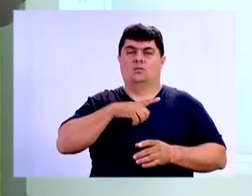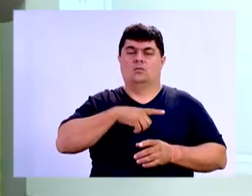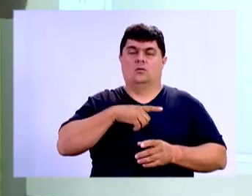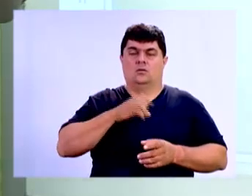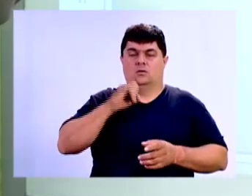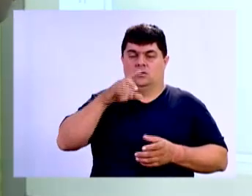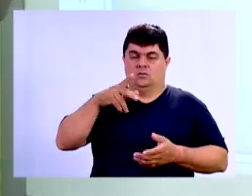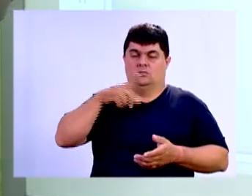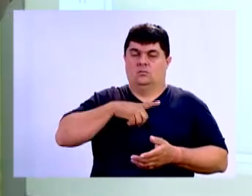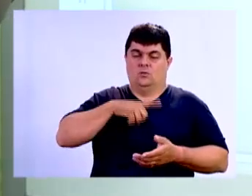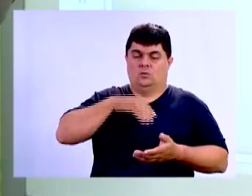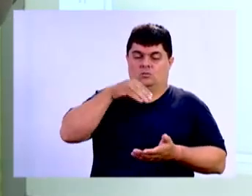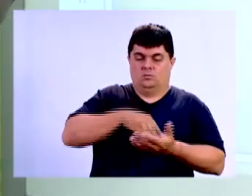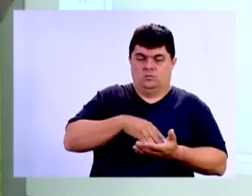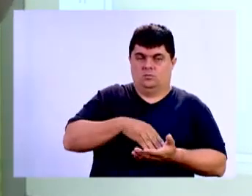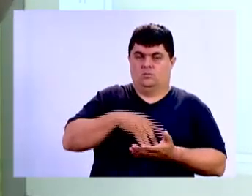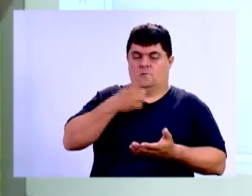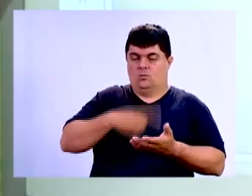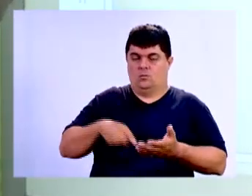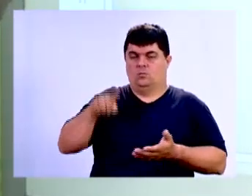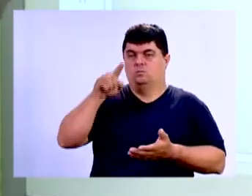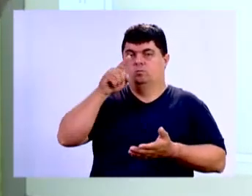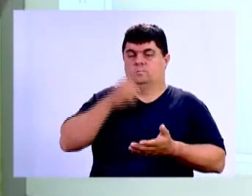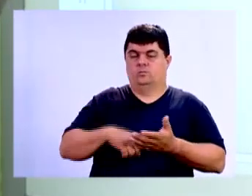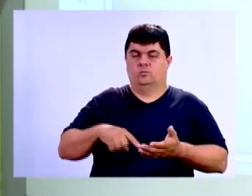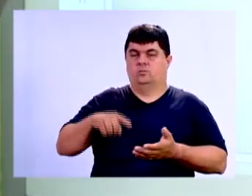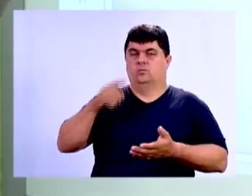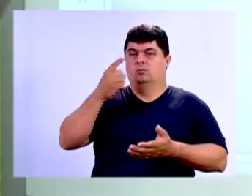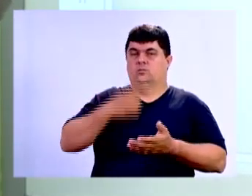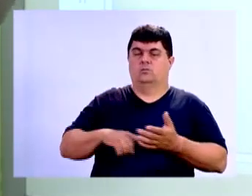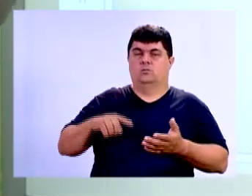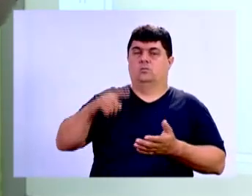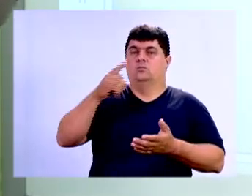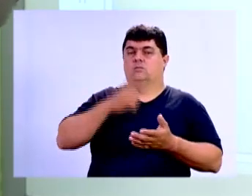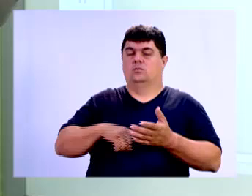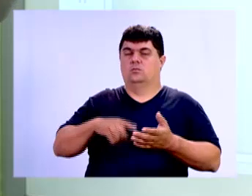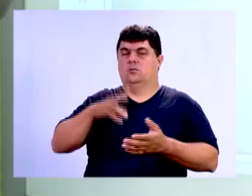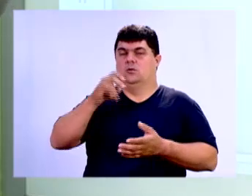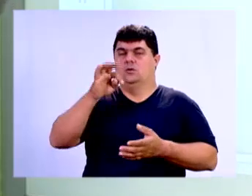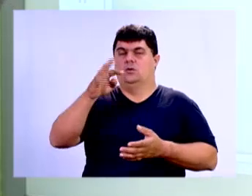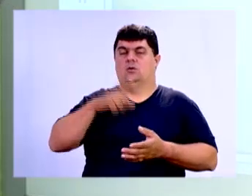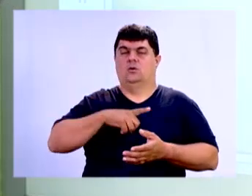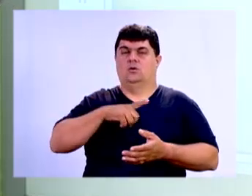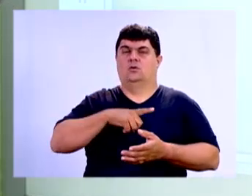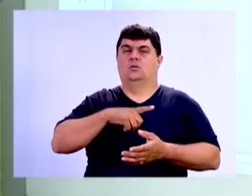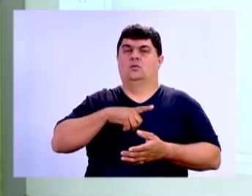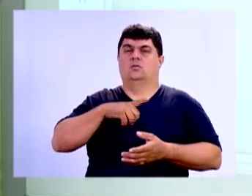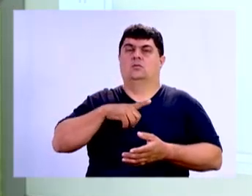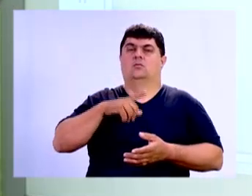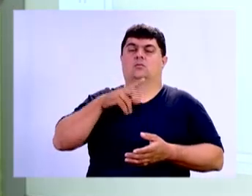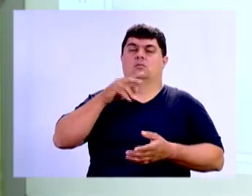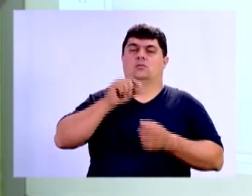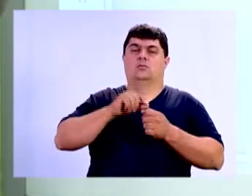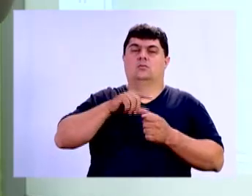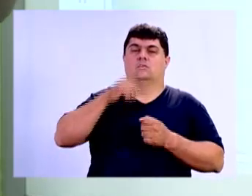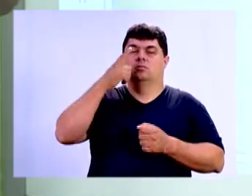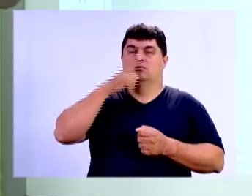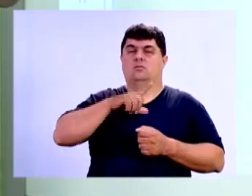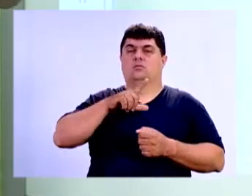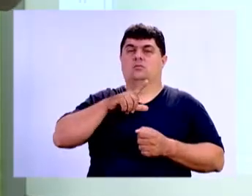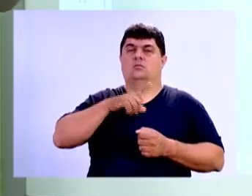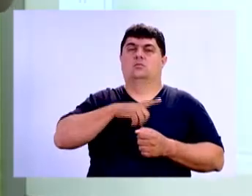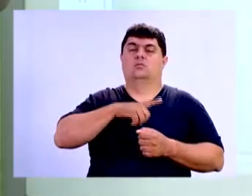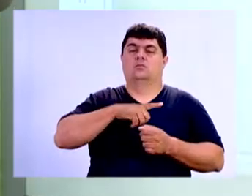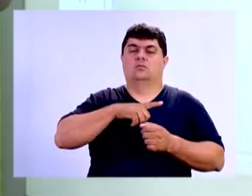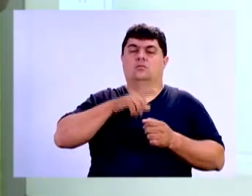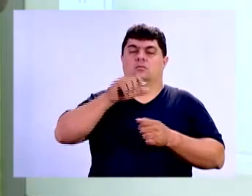próximo elemento no meu iterator, eu pego aquele elemento, dou um next no iterator, pego o elemento, faço um cast, quer dizer, transformo